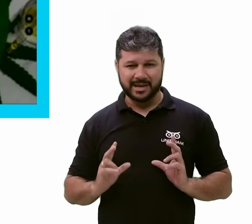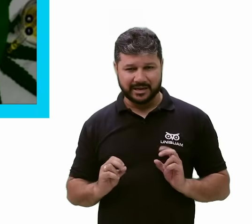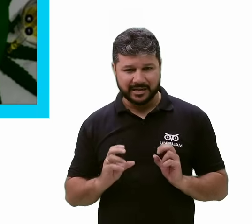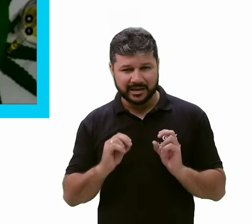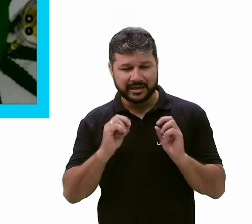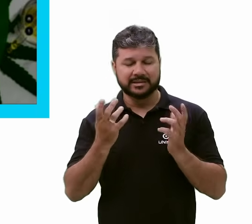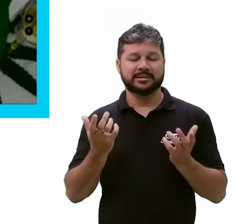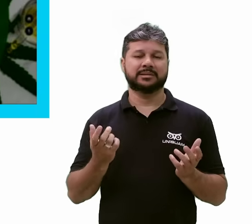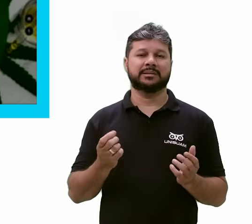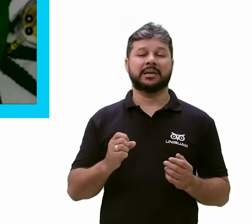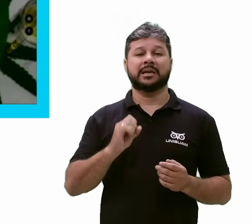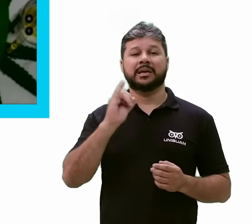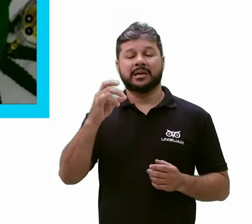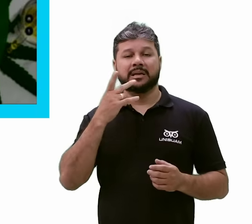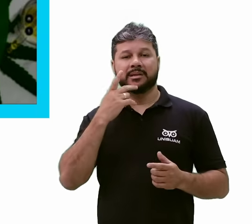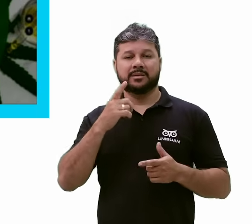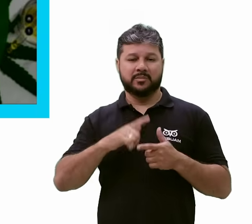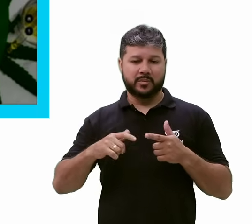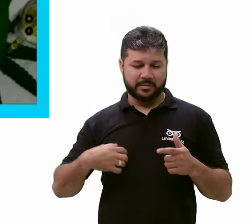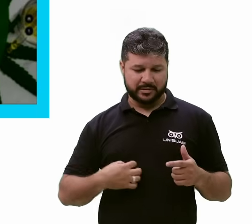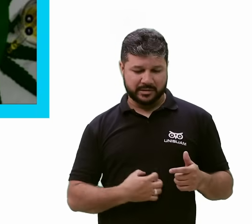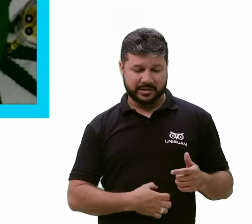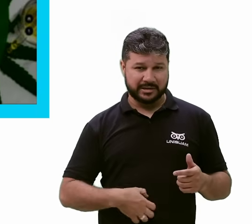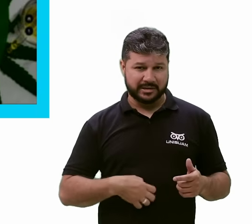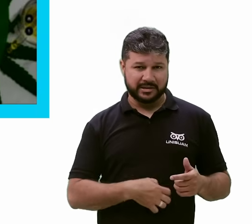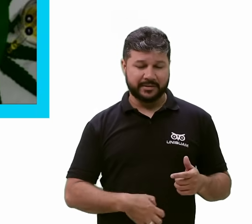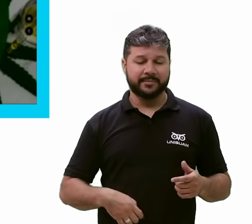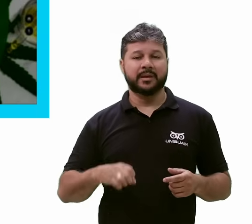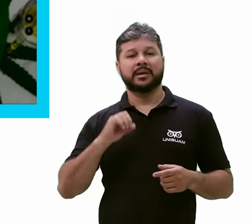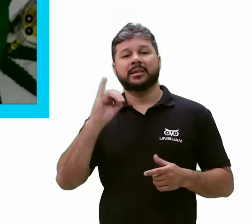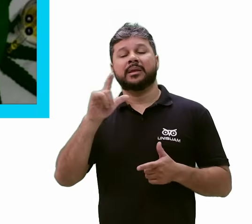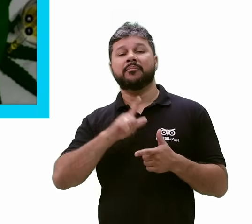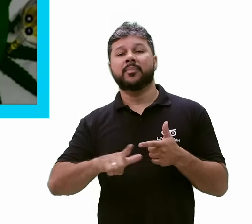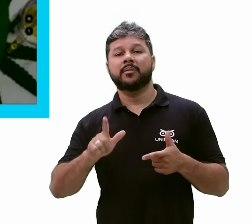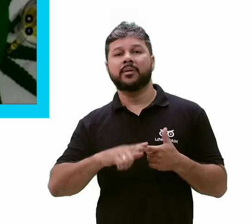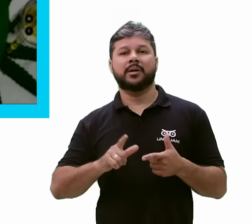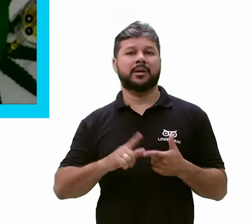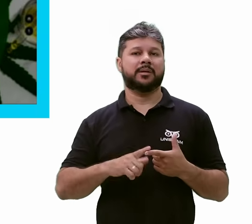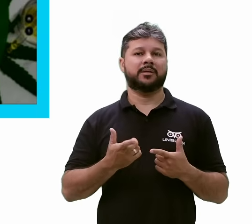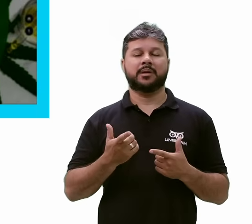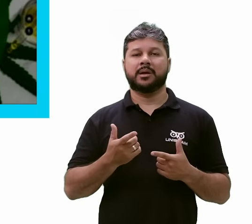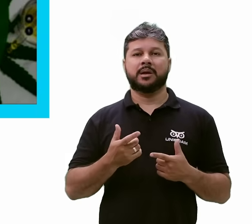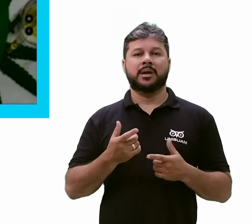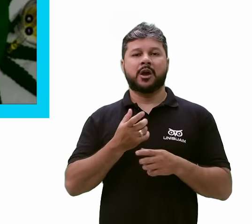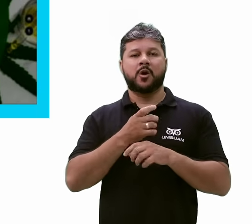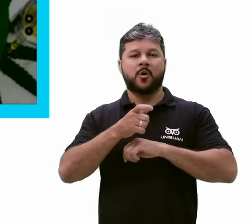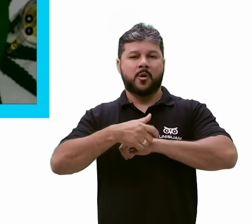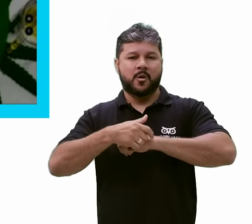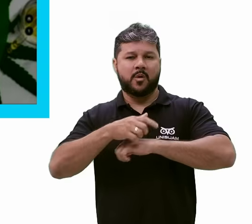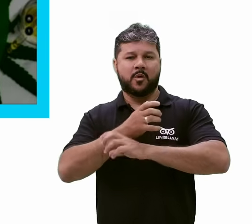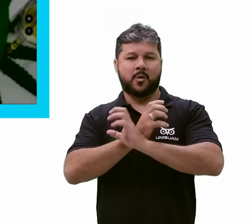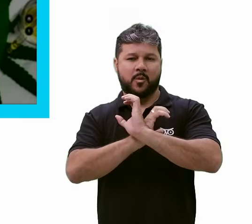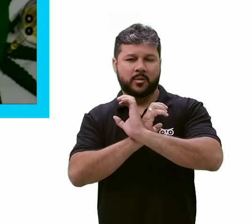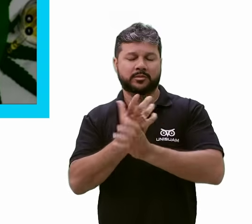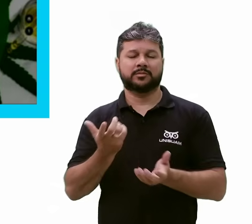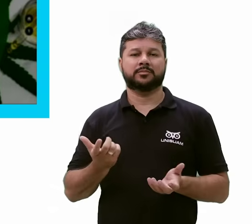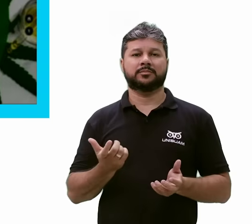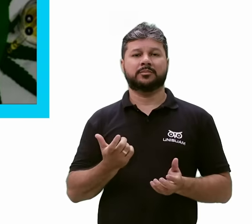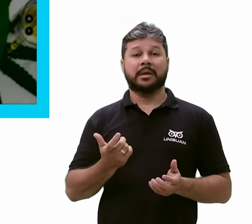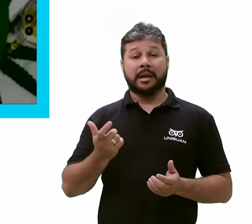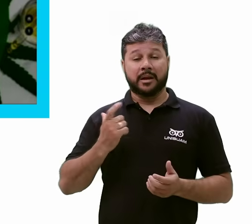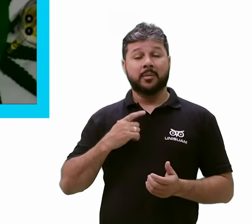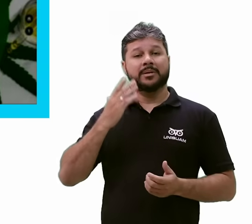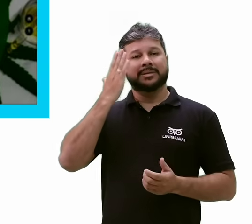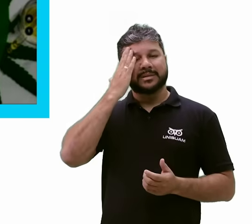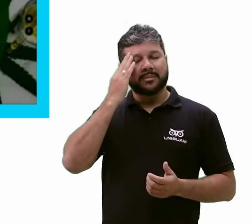problema oncológico, se eu estou falando de um problema gástrico, se eu estou falando de um problema ortopédico, tá?